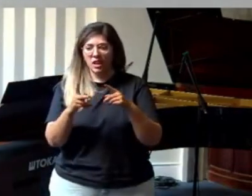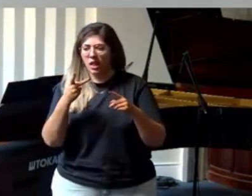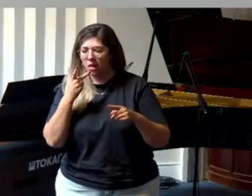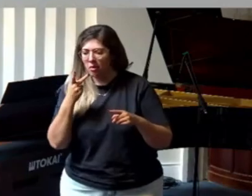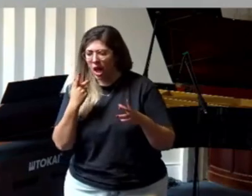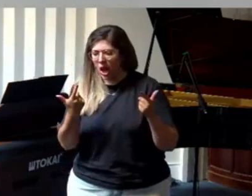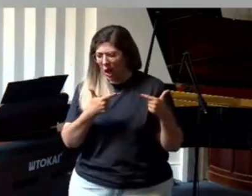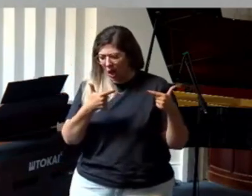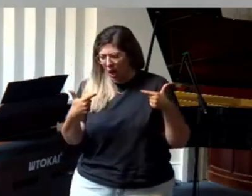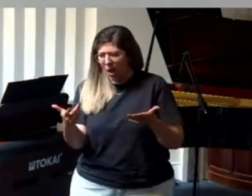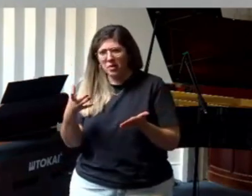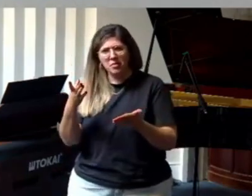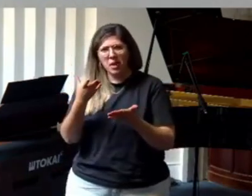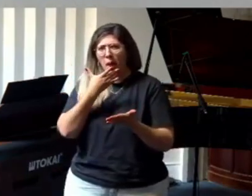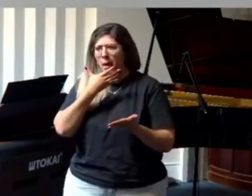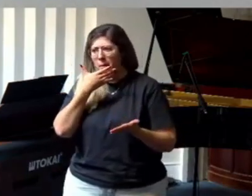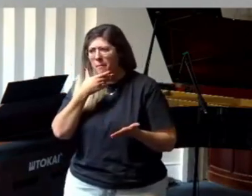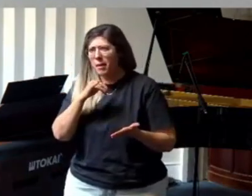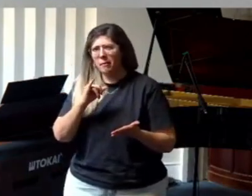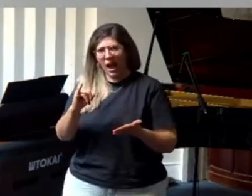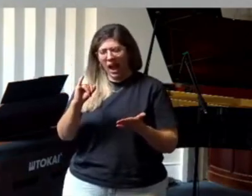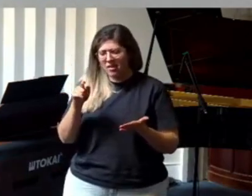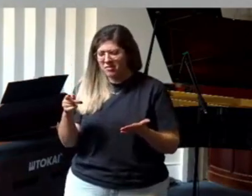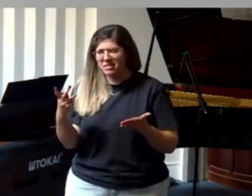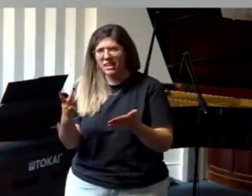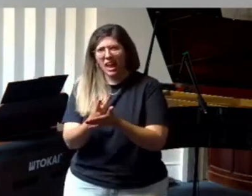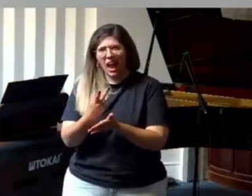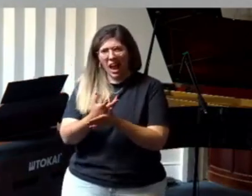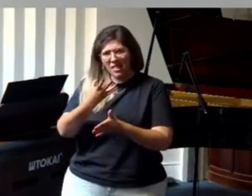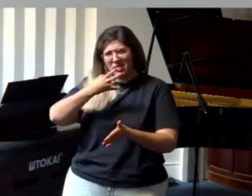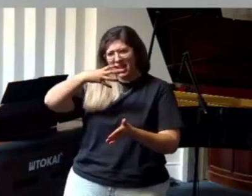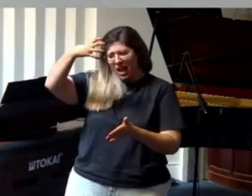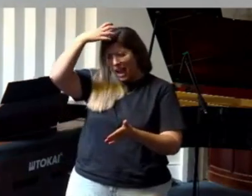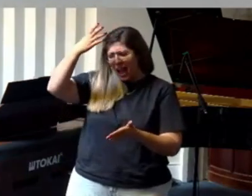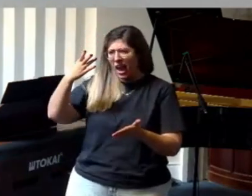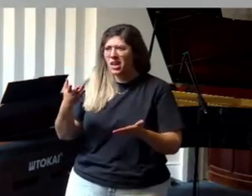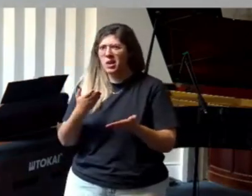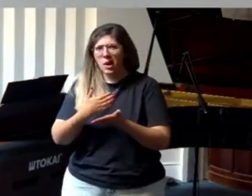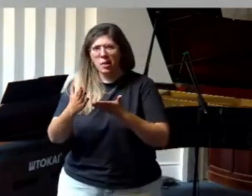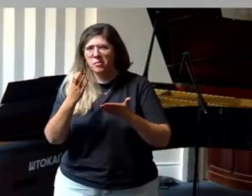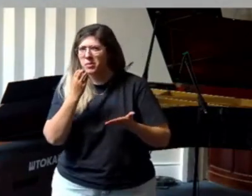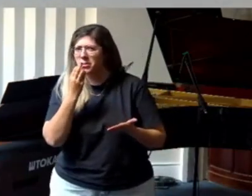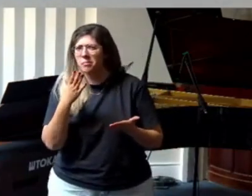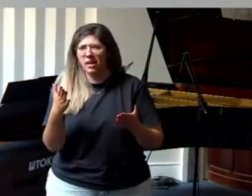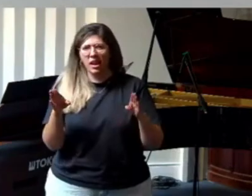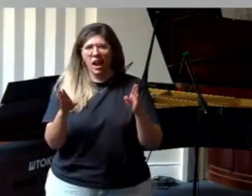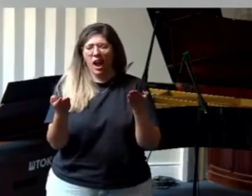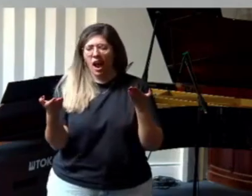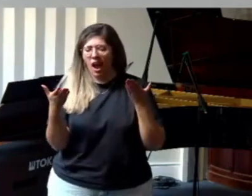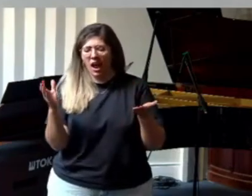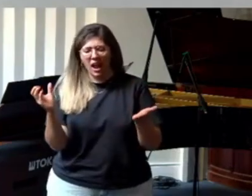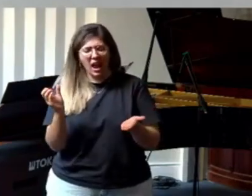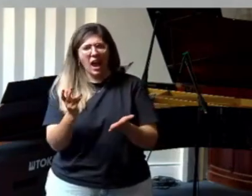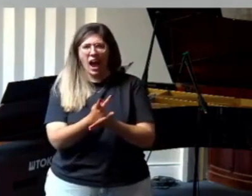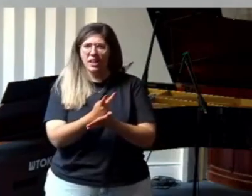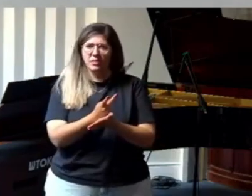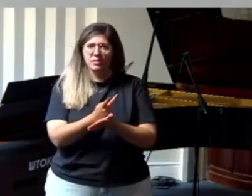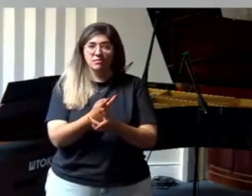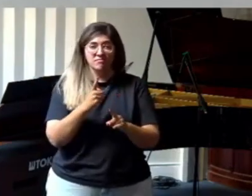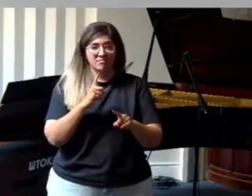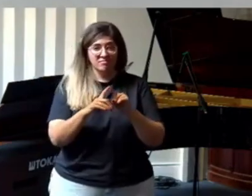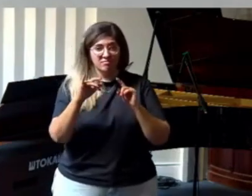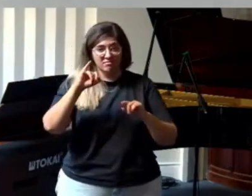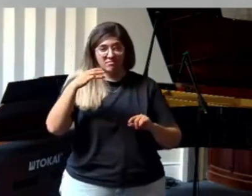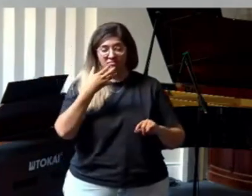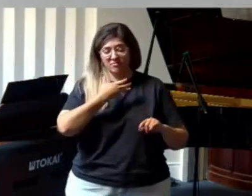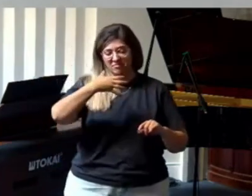advertiu: Joás, você está se perdendo. Você começou bem e está muito mal agora. Sabe o que ele fez? Mandou matar. Sabe o que